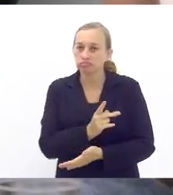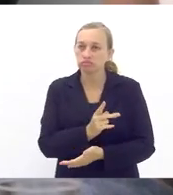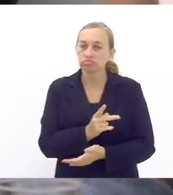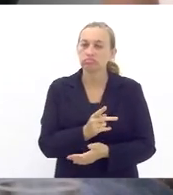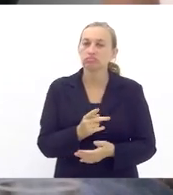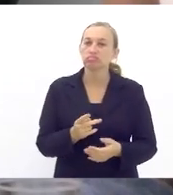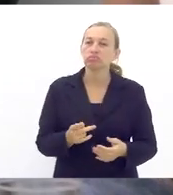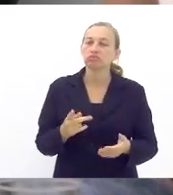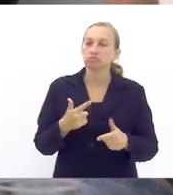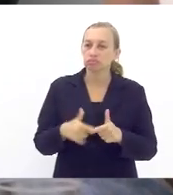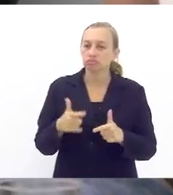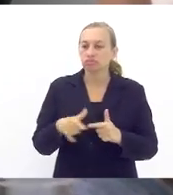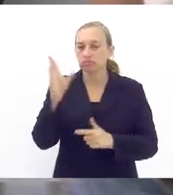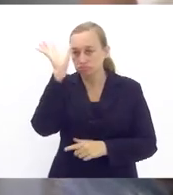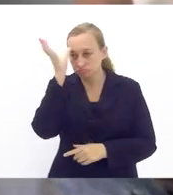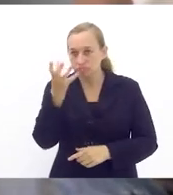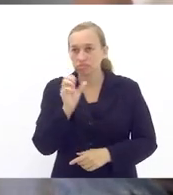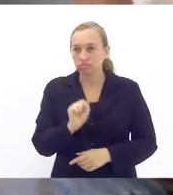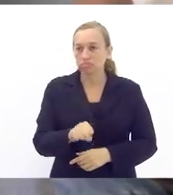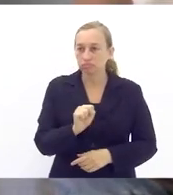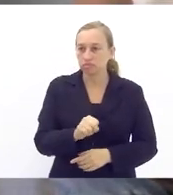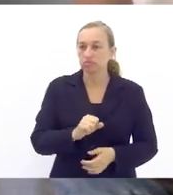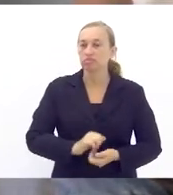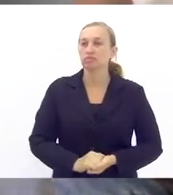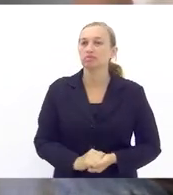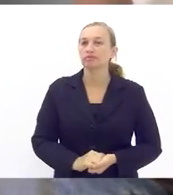ser esse problema vai ser resolvido e